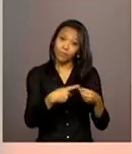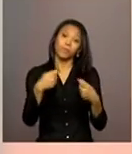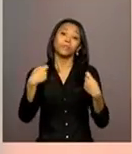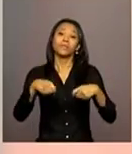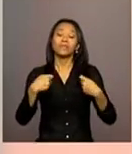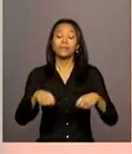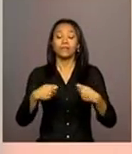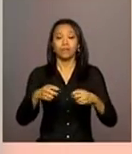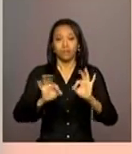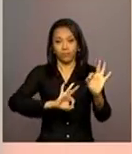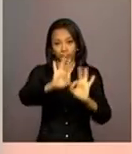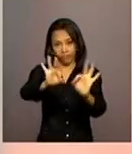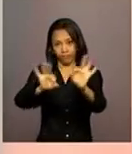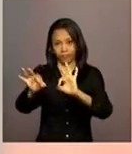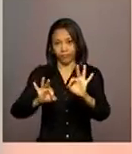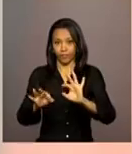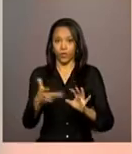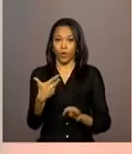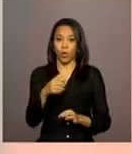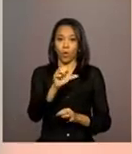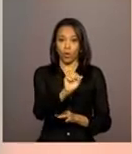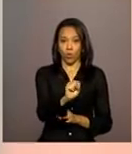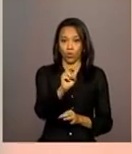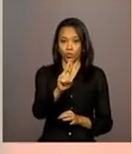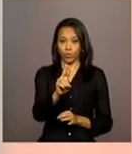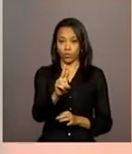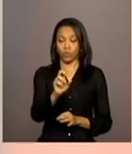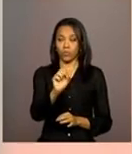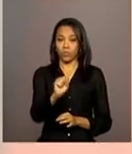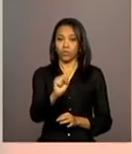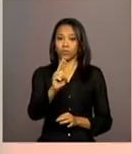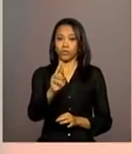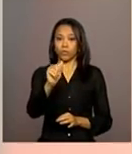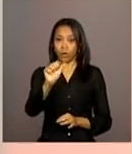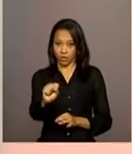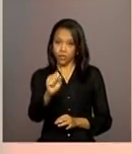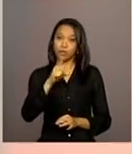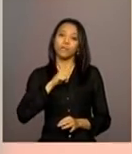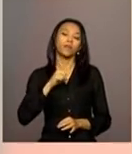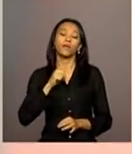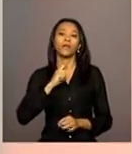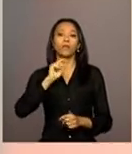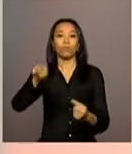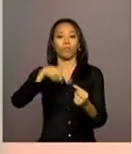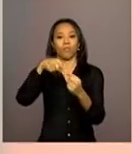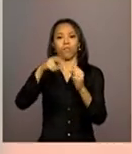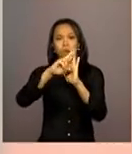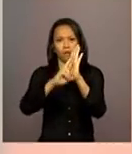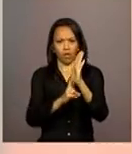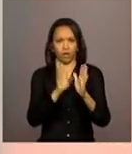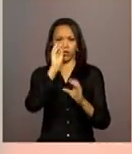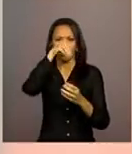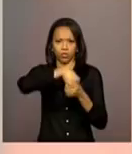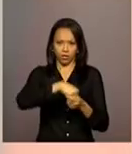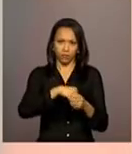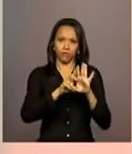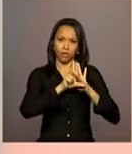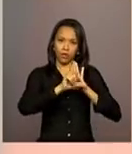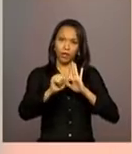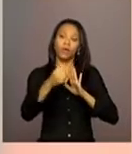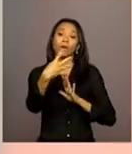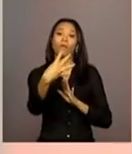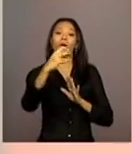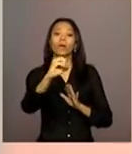contratação o suas tem como pressuposto normatizado 40